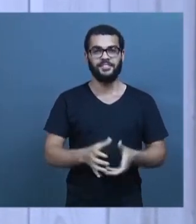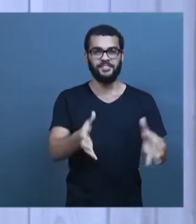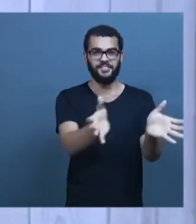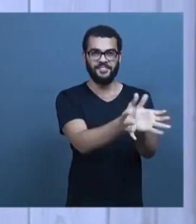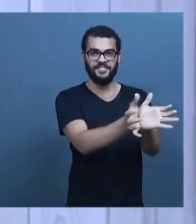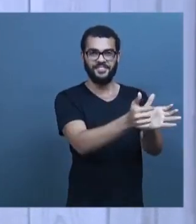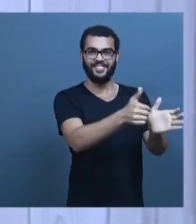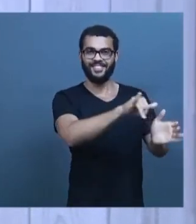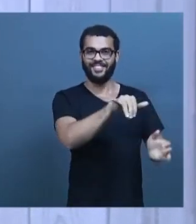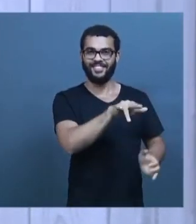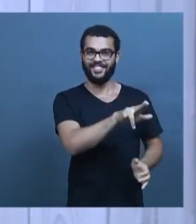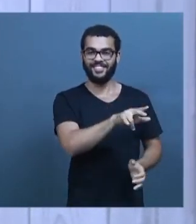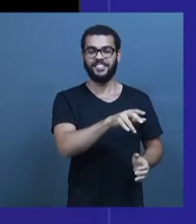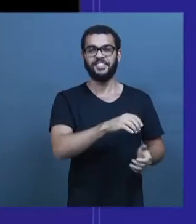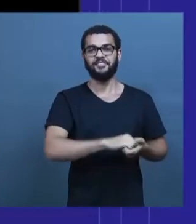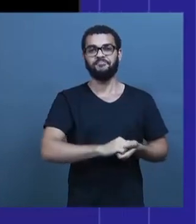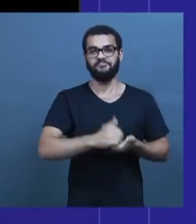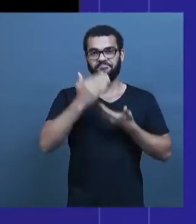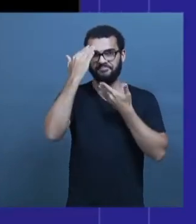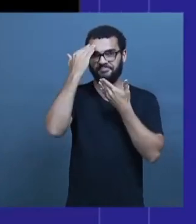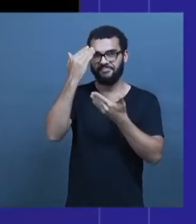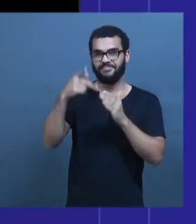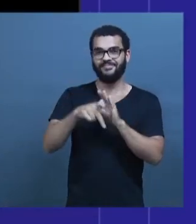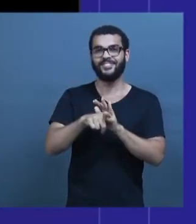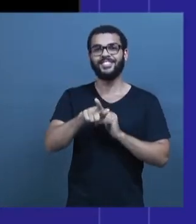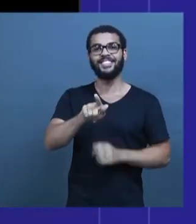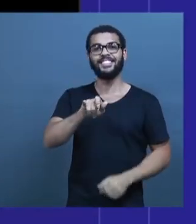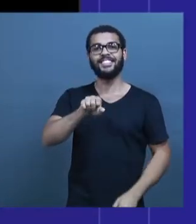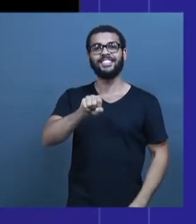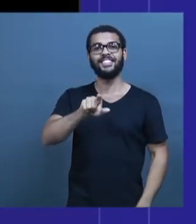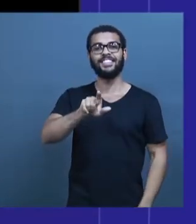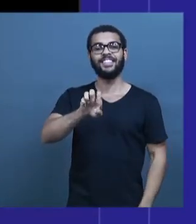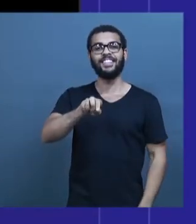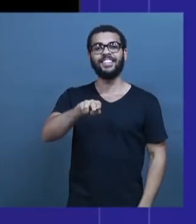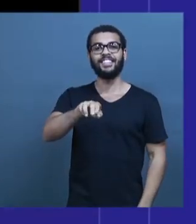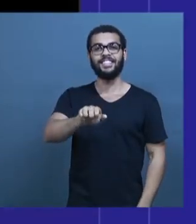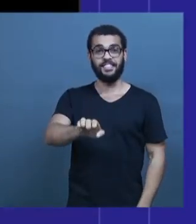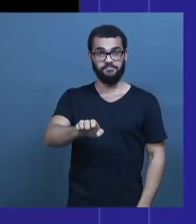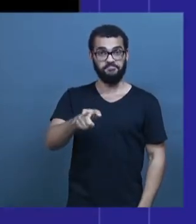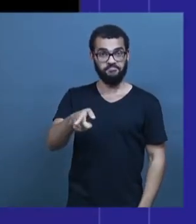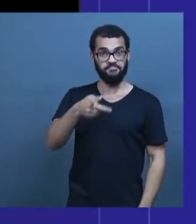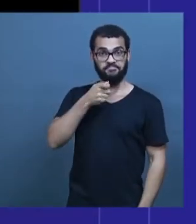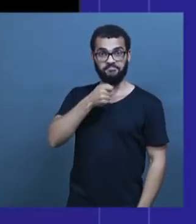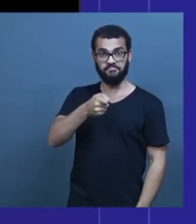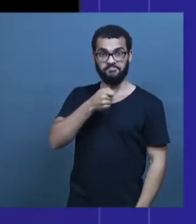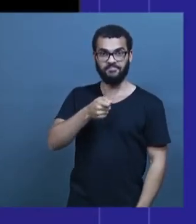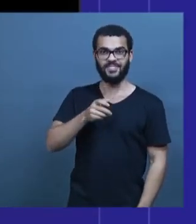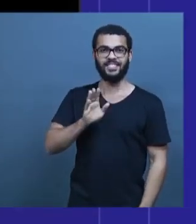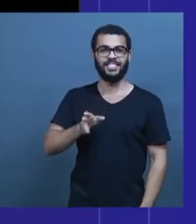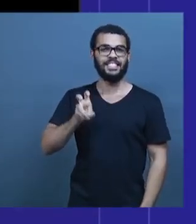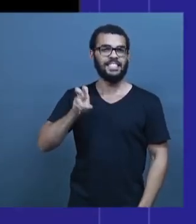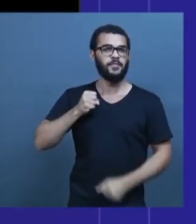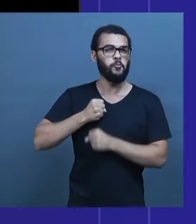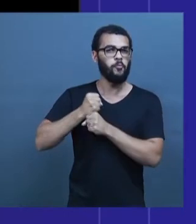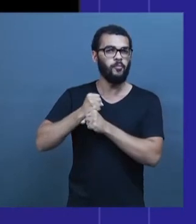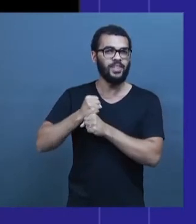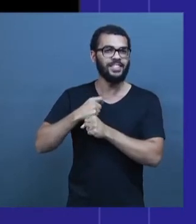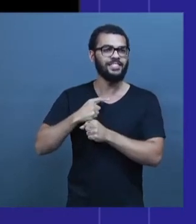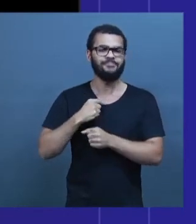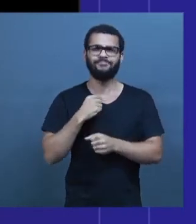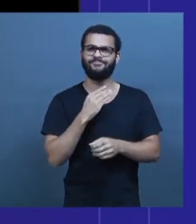o brilhante trabalho prestado pela jornalista Gislene Rodrigues, que há mais de 5 anos contribuiu